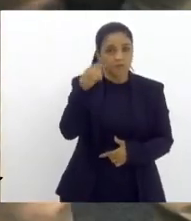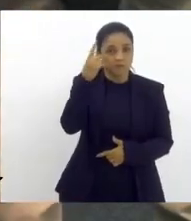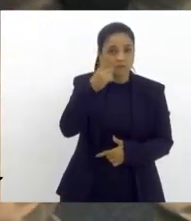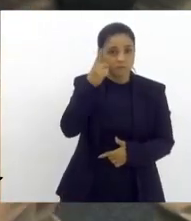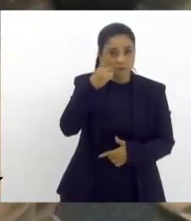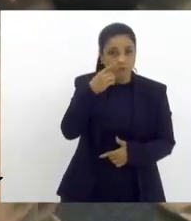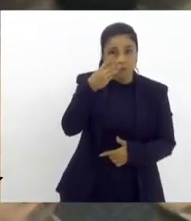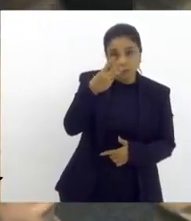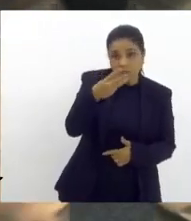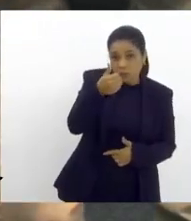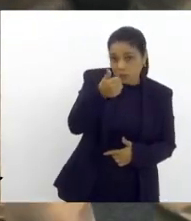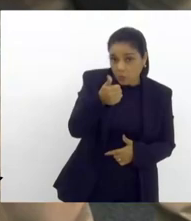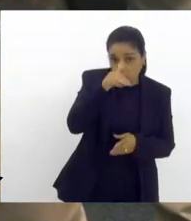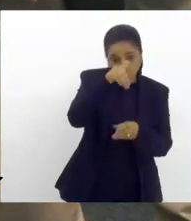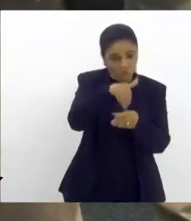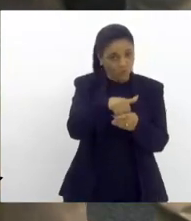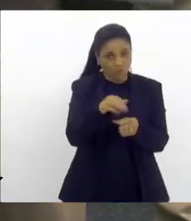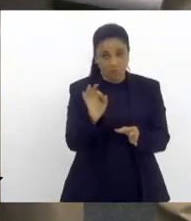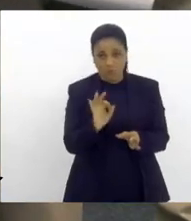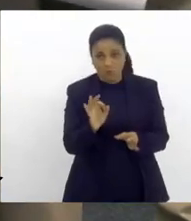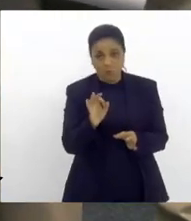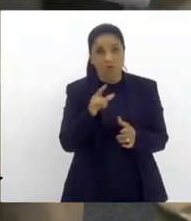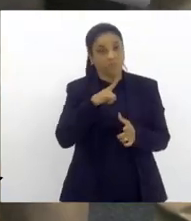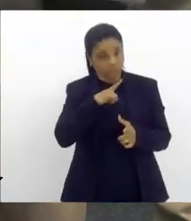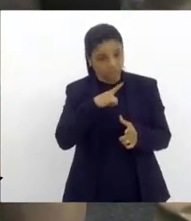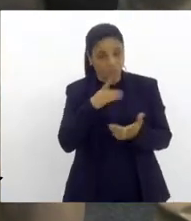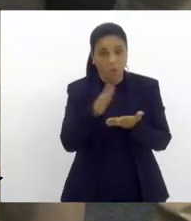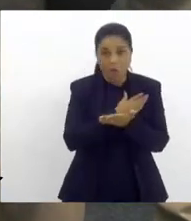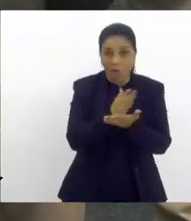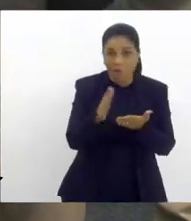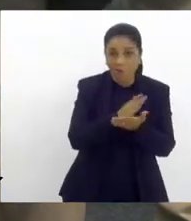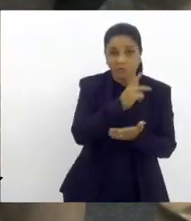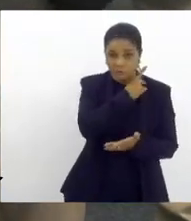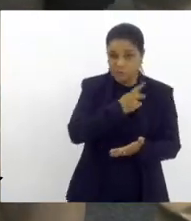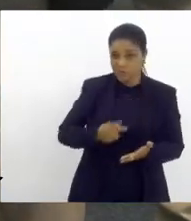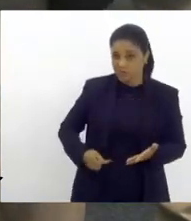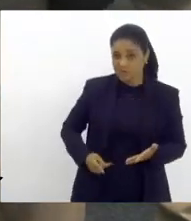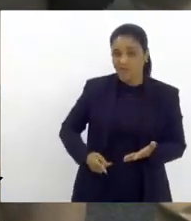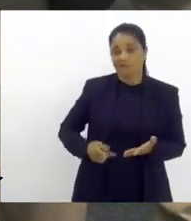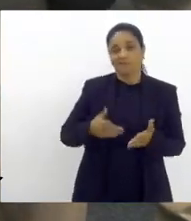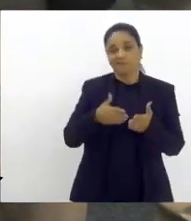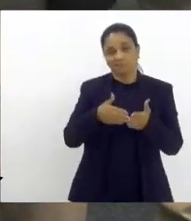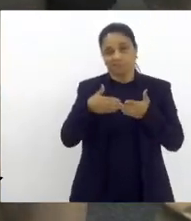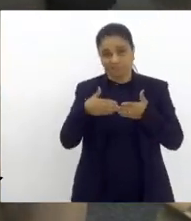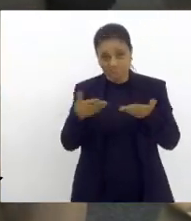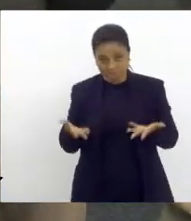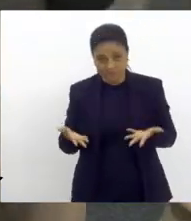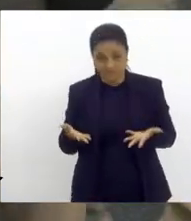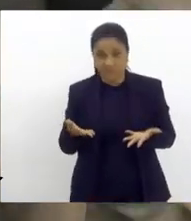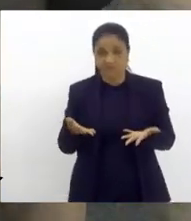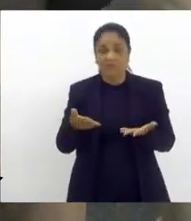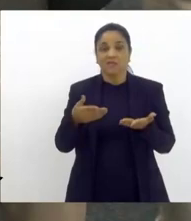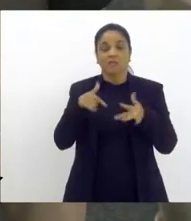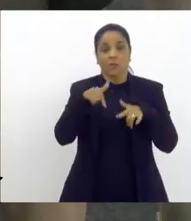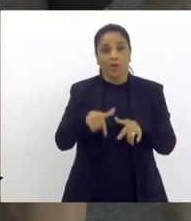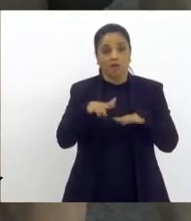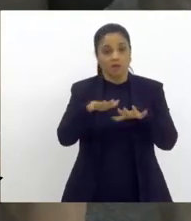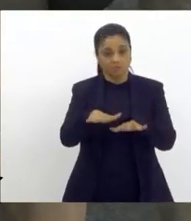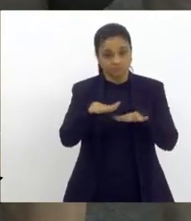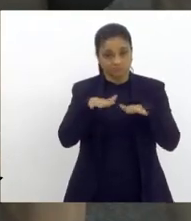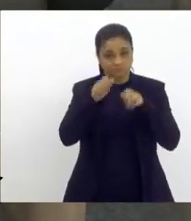31 não votaram alguns Inclusive licenciados inclusive o próprio Presidente ou seja nesta casa